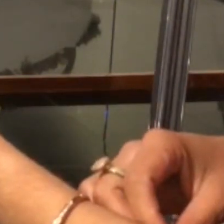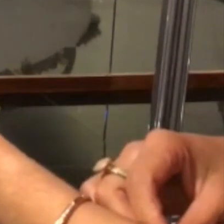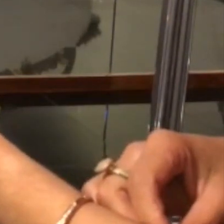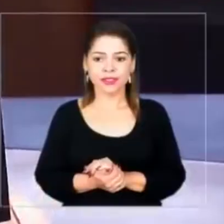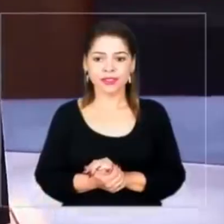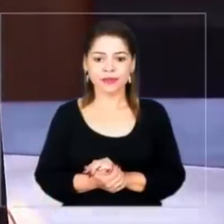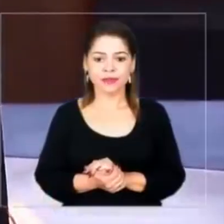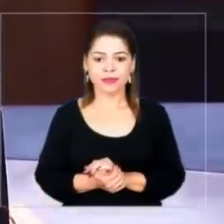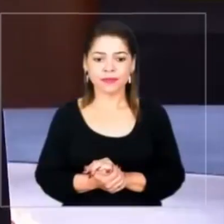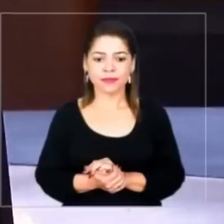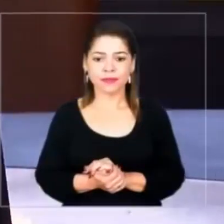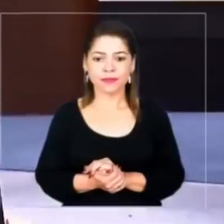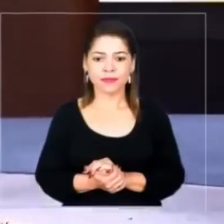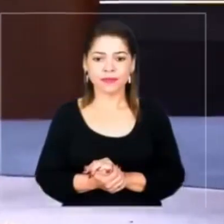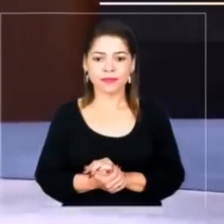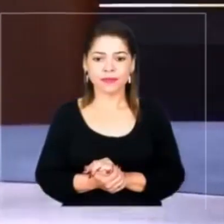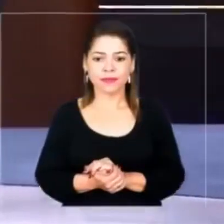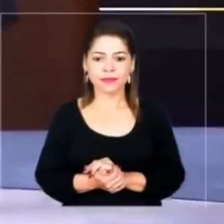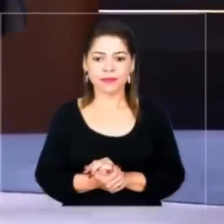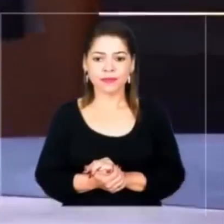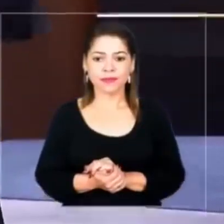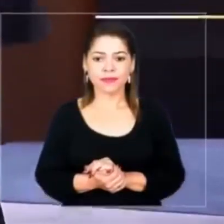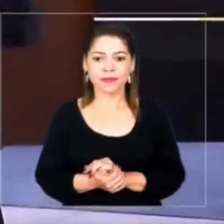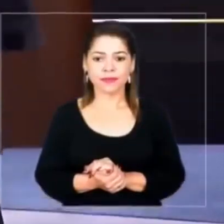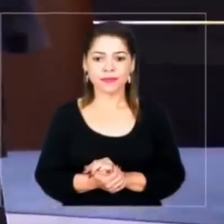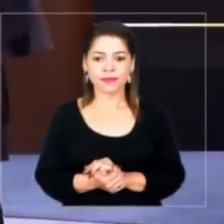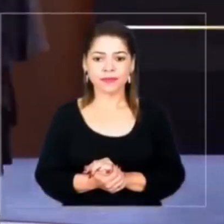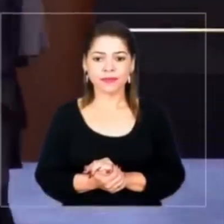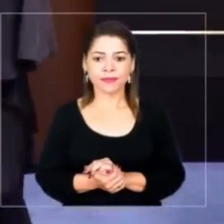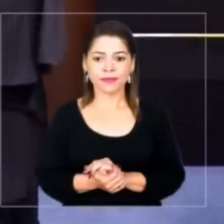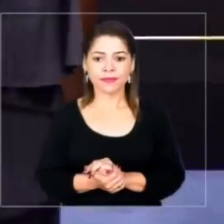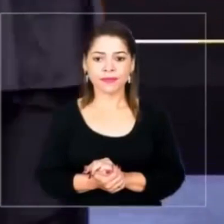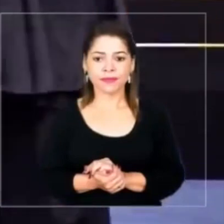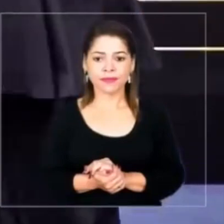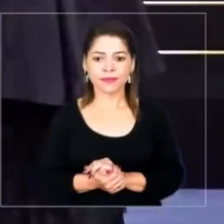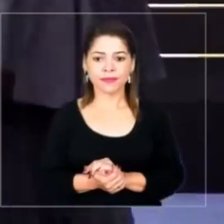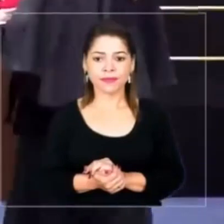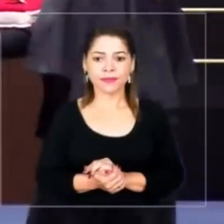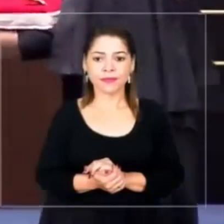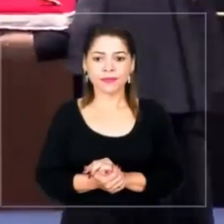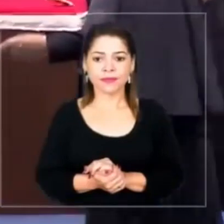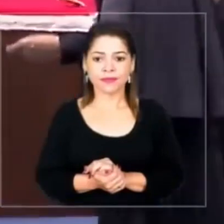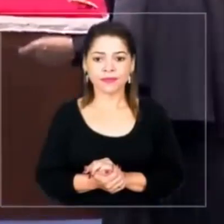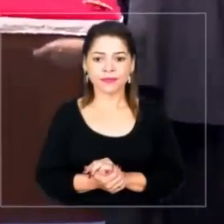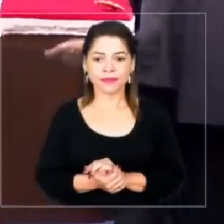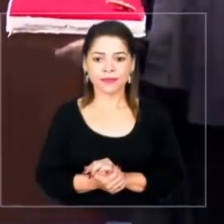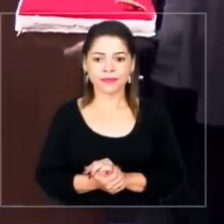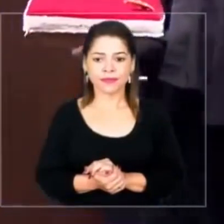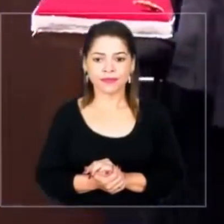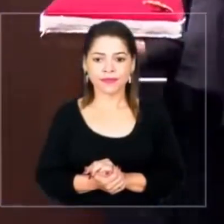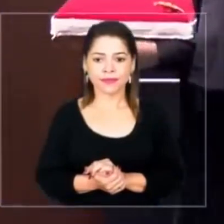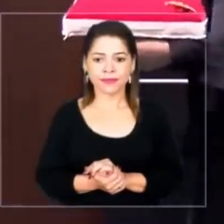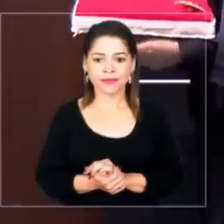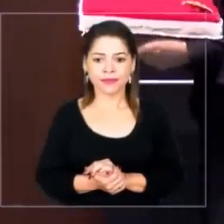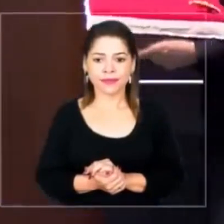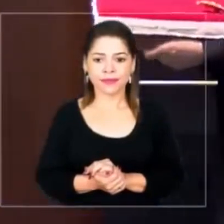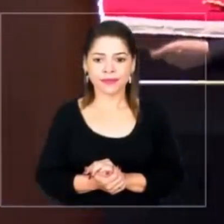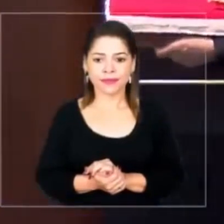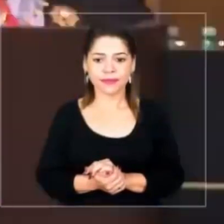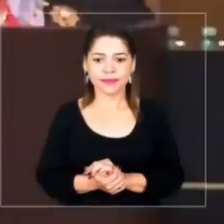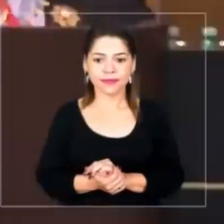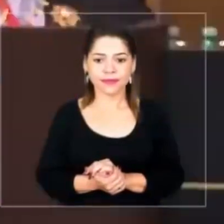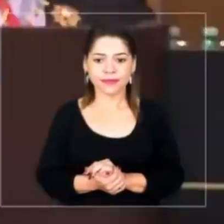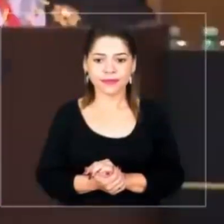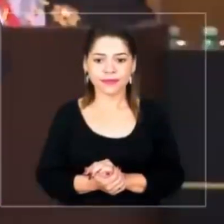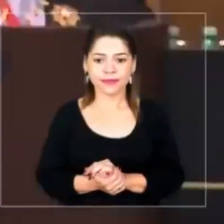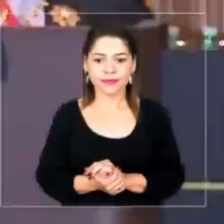desembargadora Liana Scheibe. Liana Scheibe é doutora em Direito Constitucional, atuou mais de 30 anos como juíza trabalhista, foi presidente